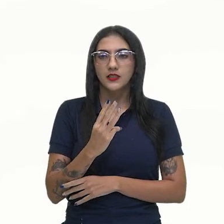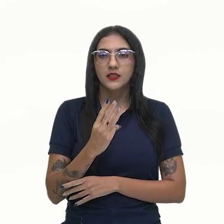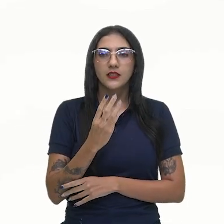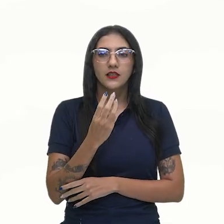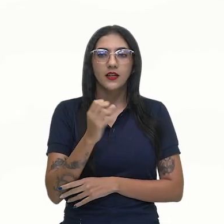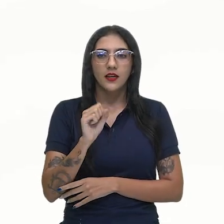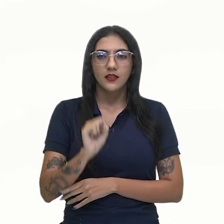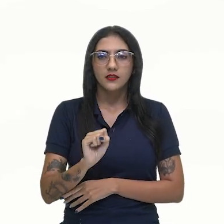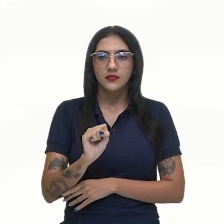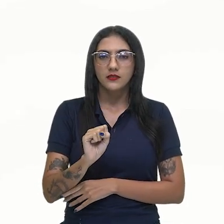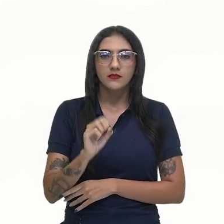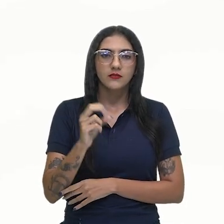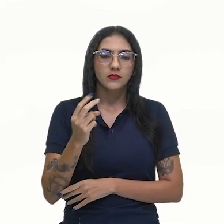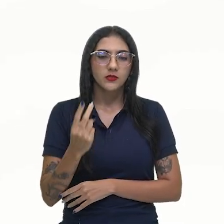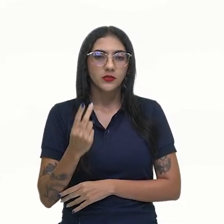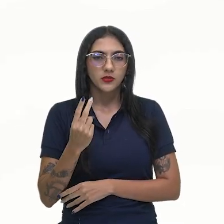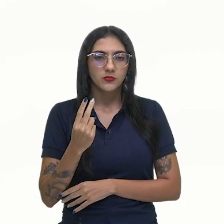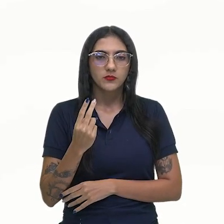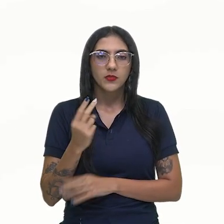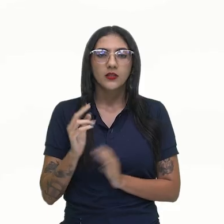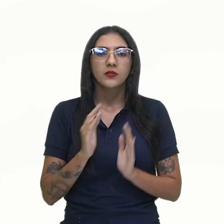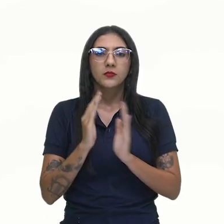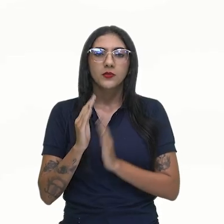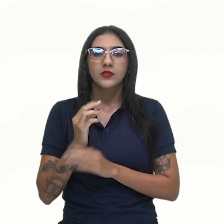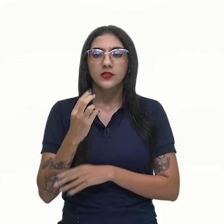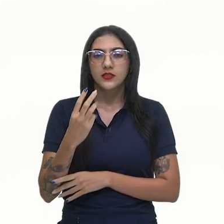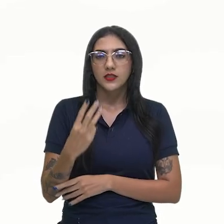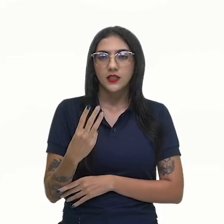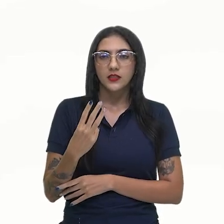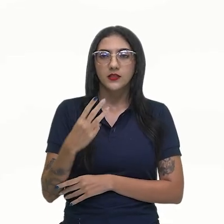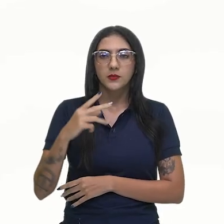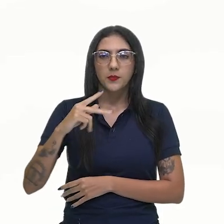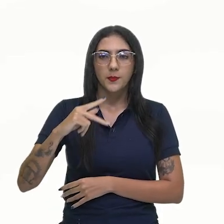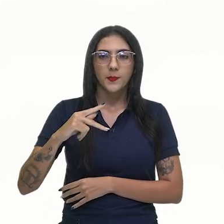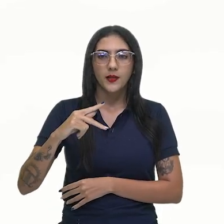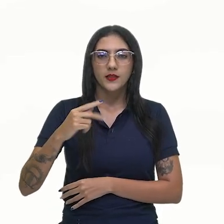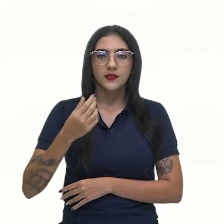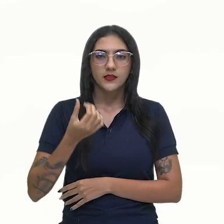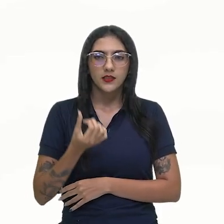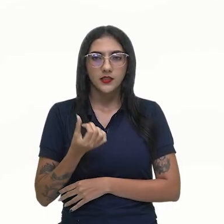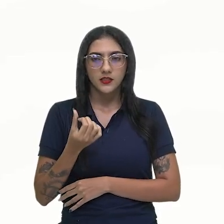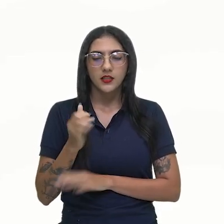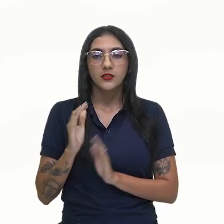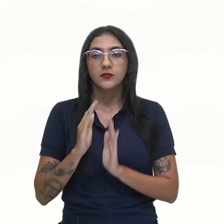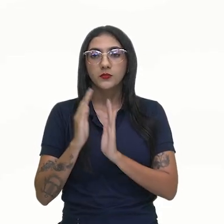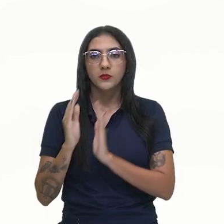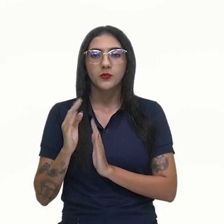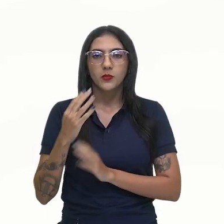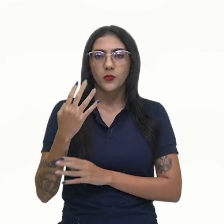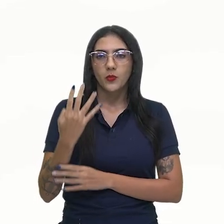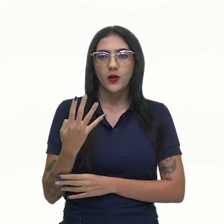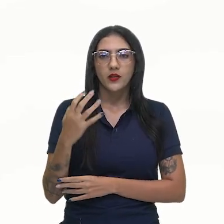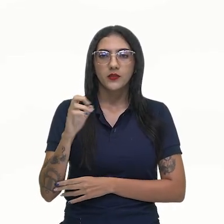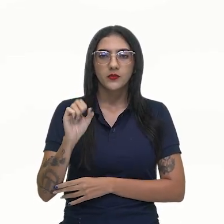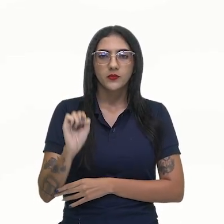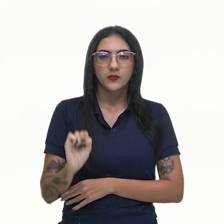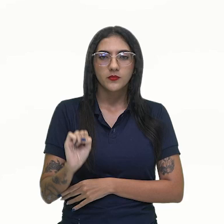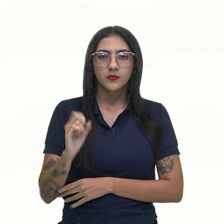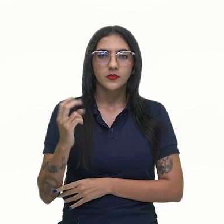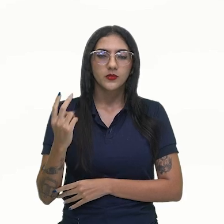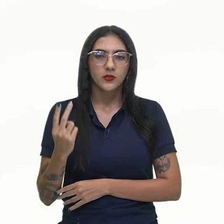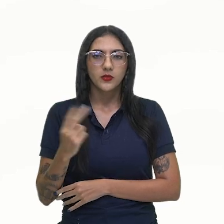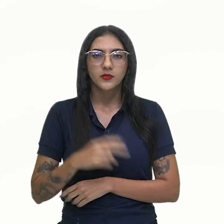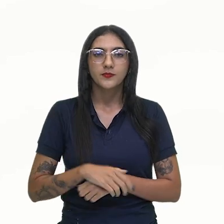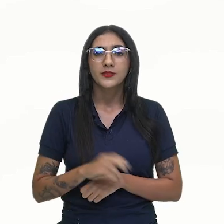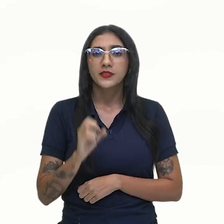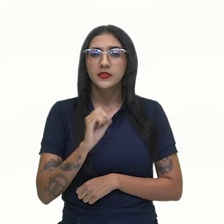3s2, tá aqui. E depois 3p6 e depois 4s2. Se a gente